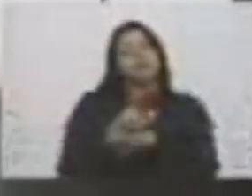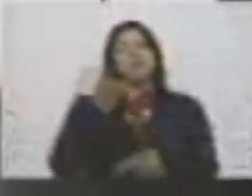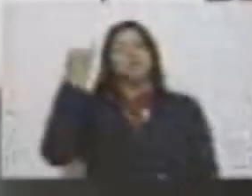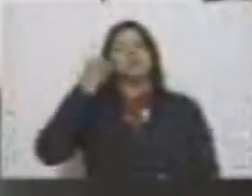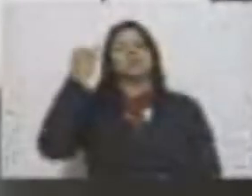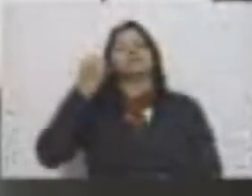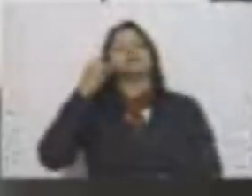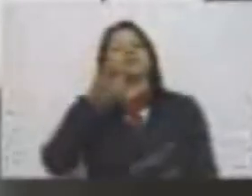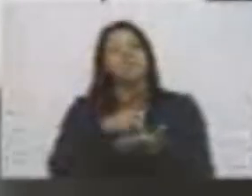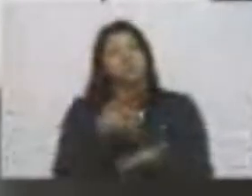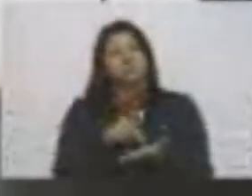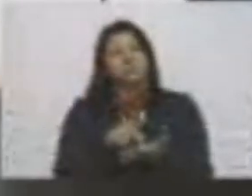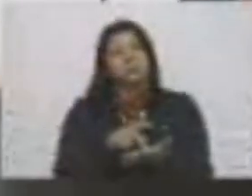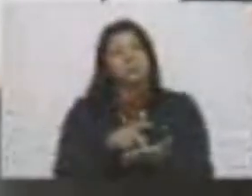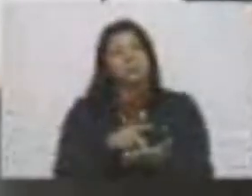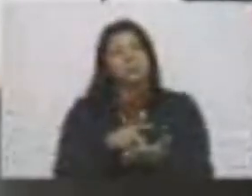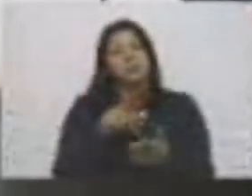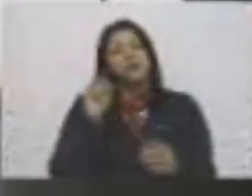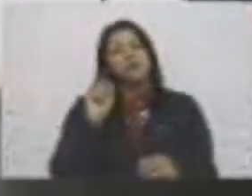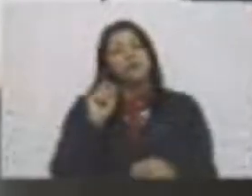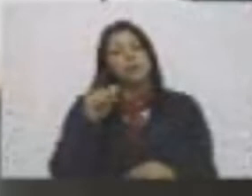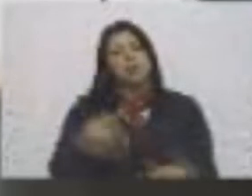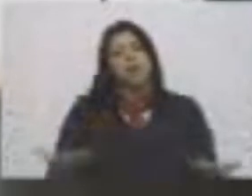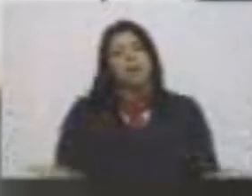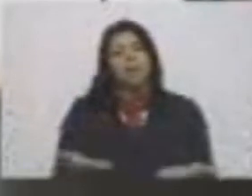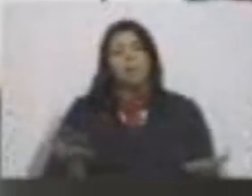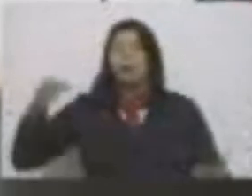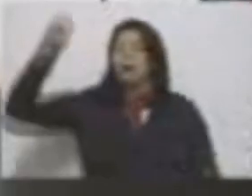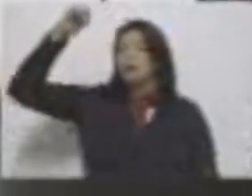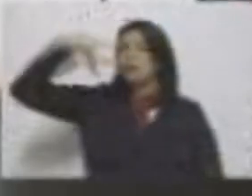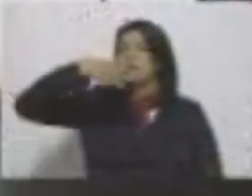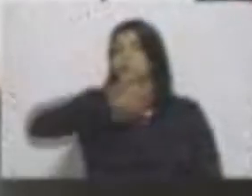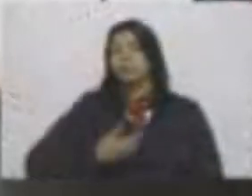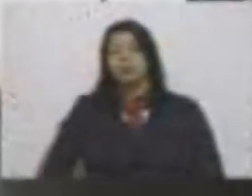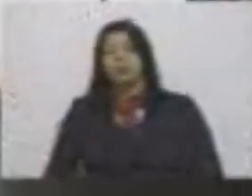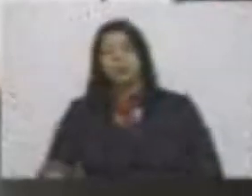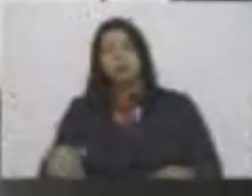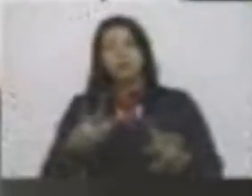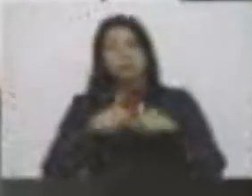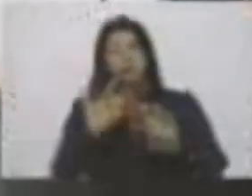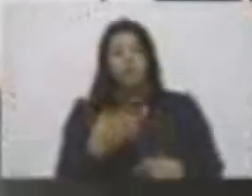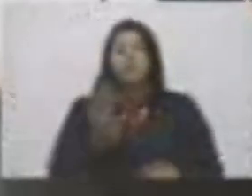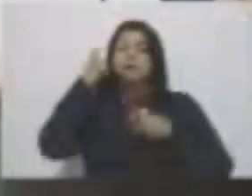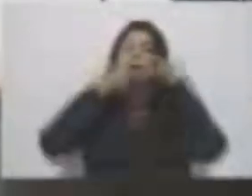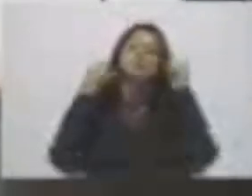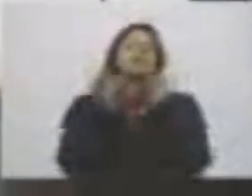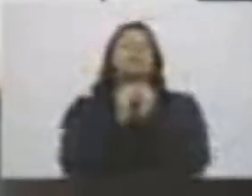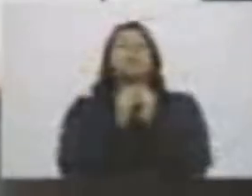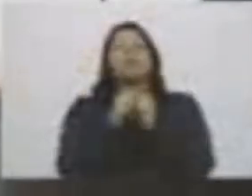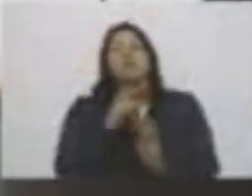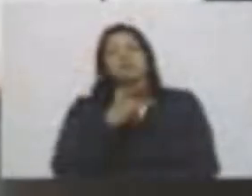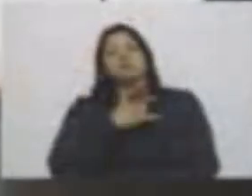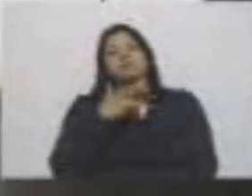mais necessárias do que agora a iluminação pública, como a saúde. A saúde, a gente tem